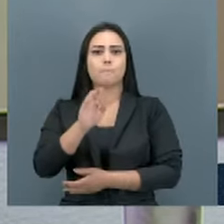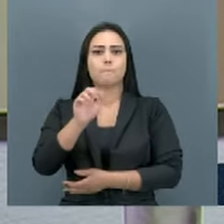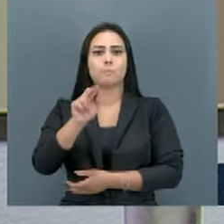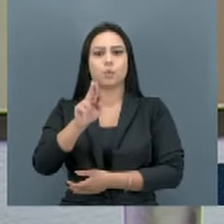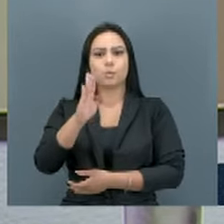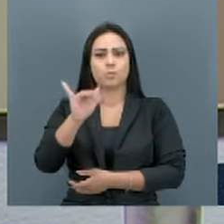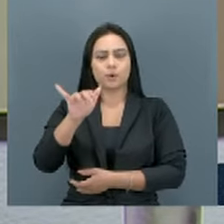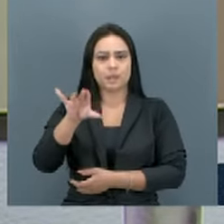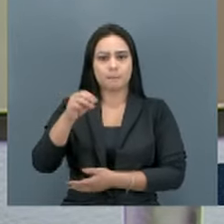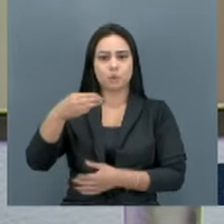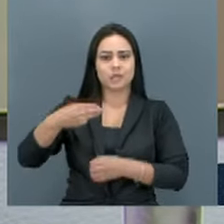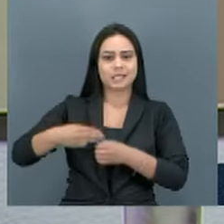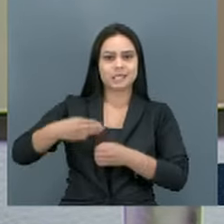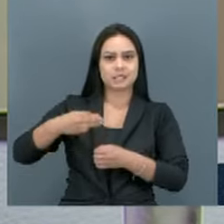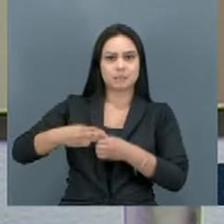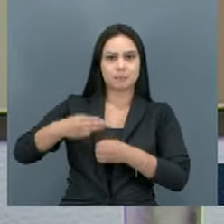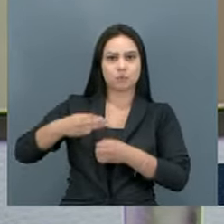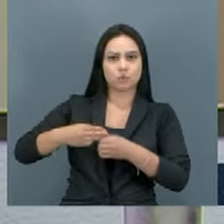município